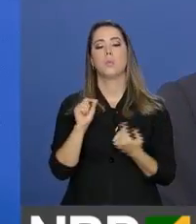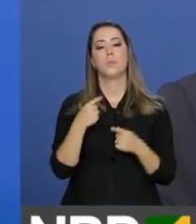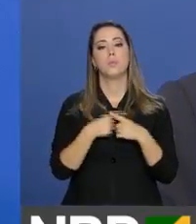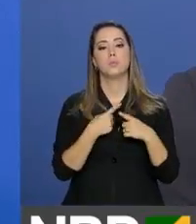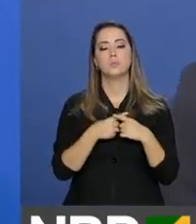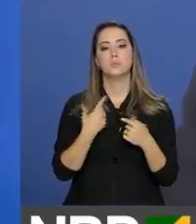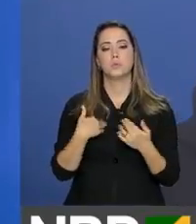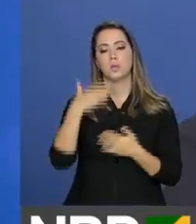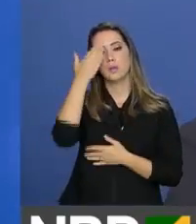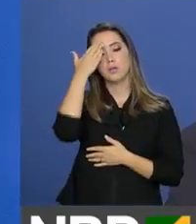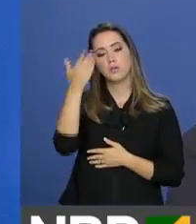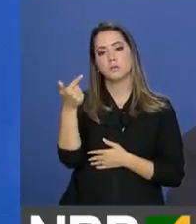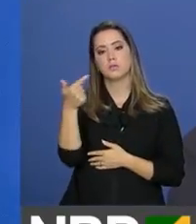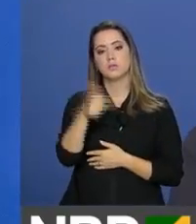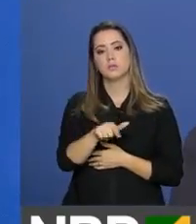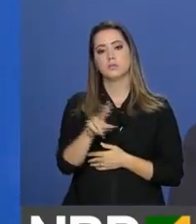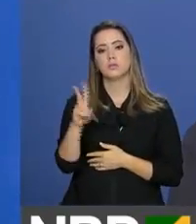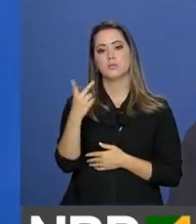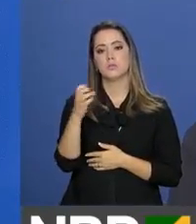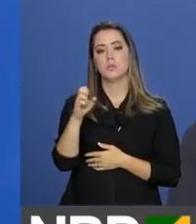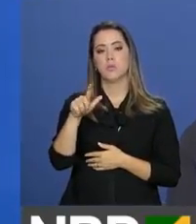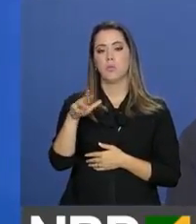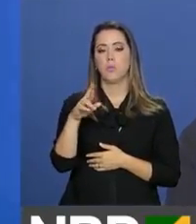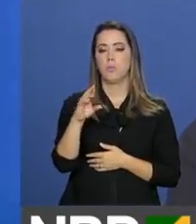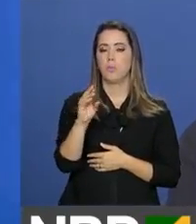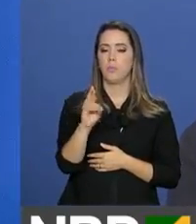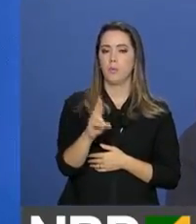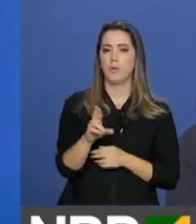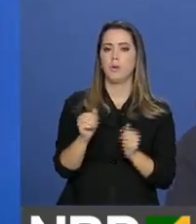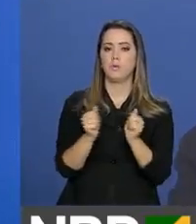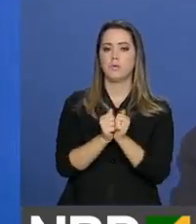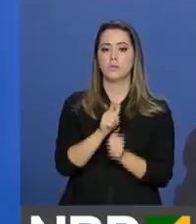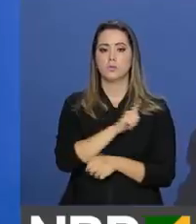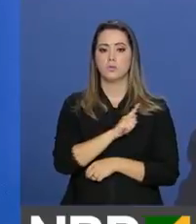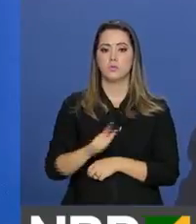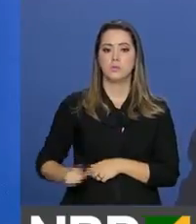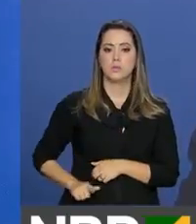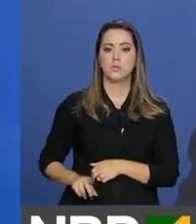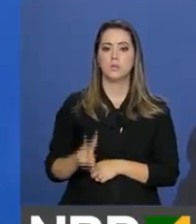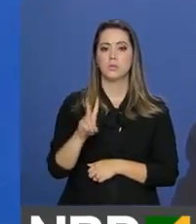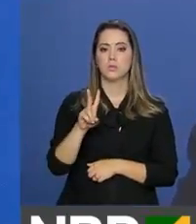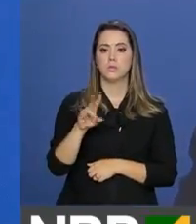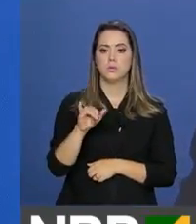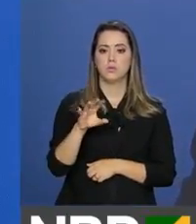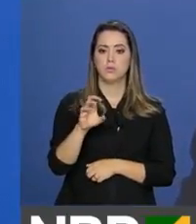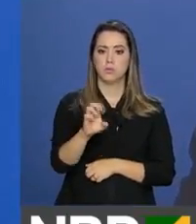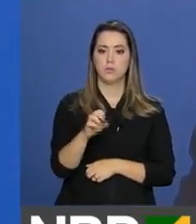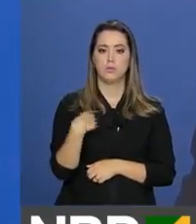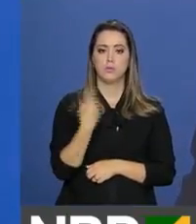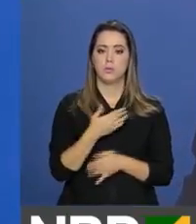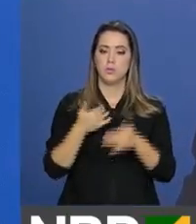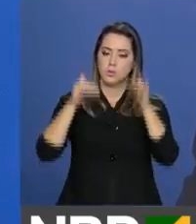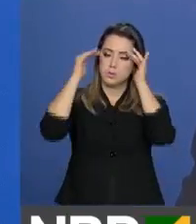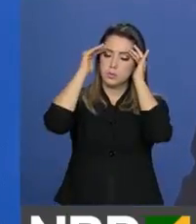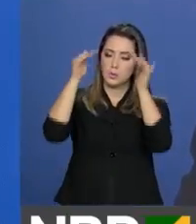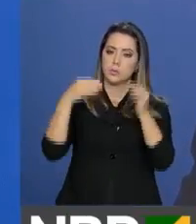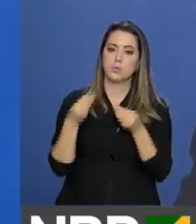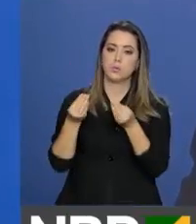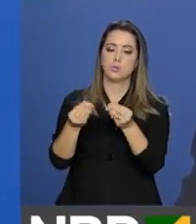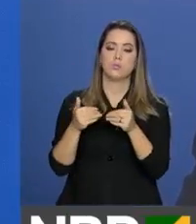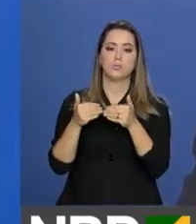porque agradeço mais uma vez ao Helder e, naturalmente, aos governadores, vice-governadores e todos que nos honram com sua presença,